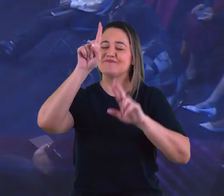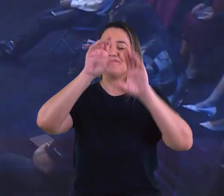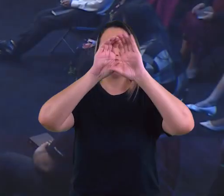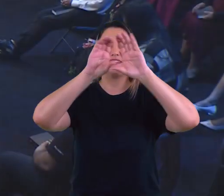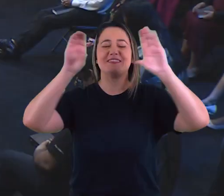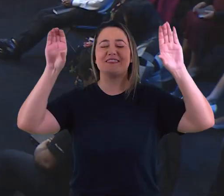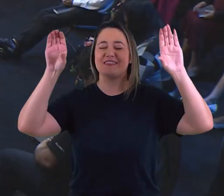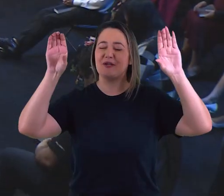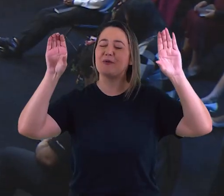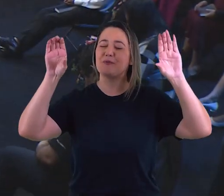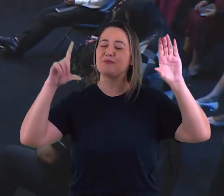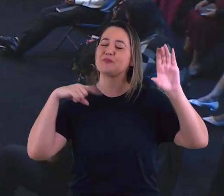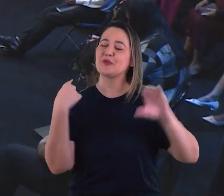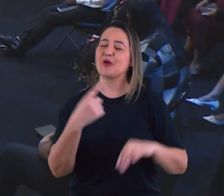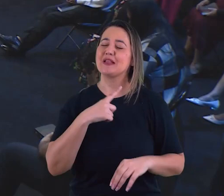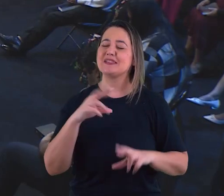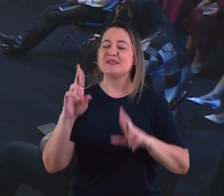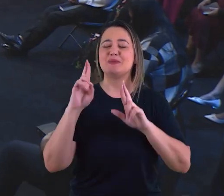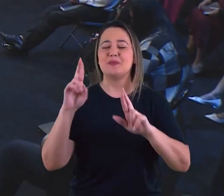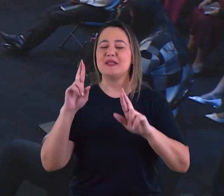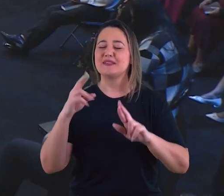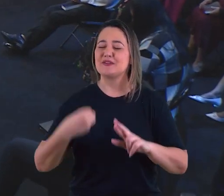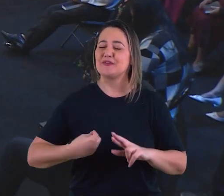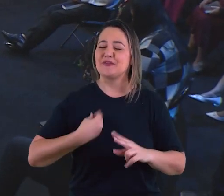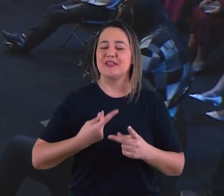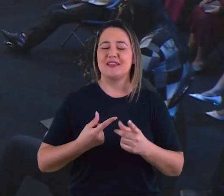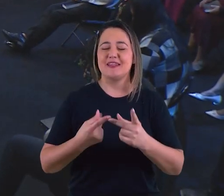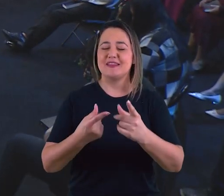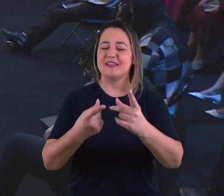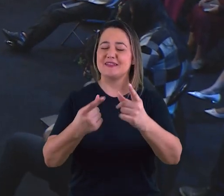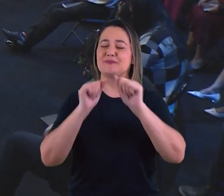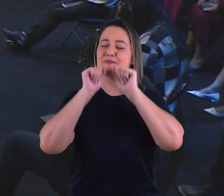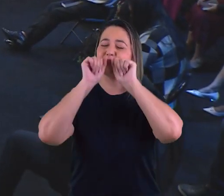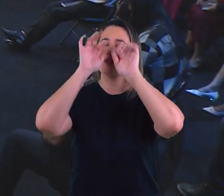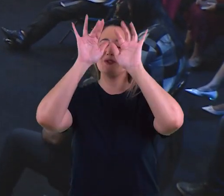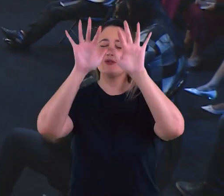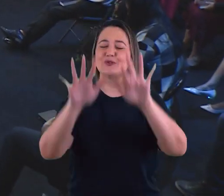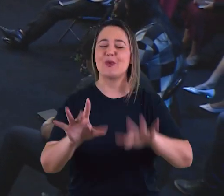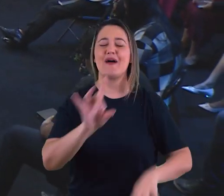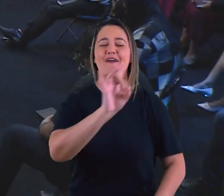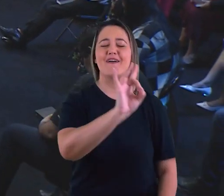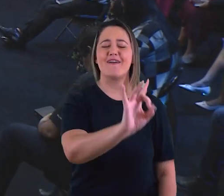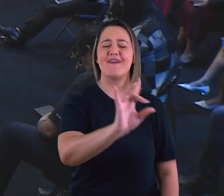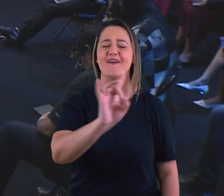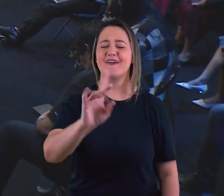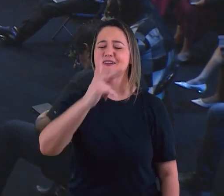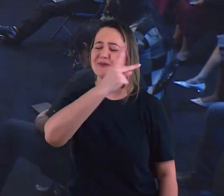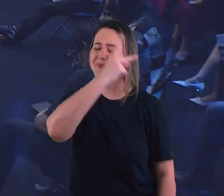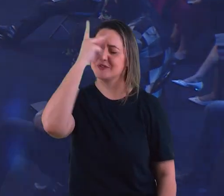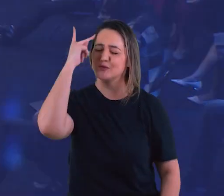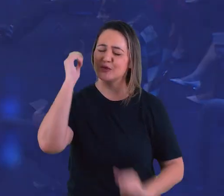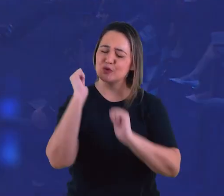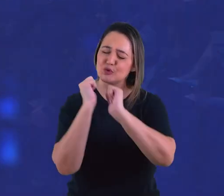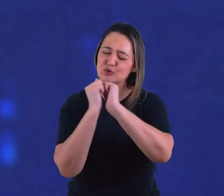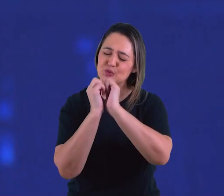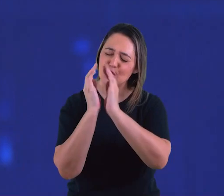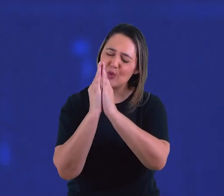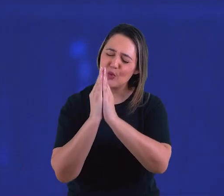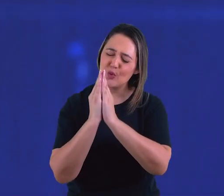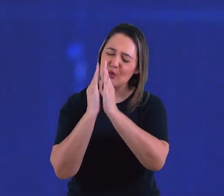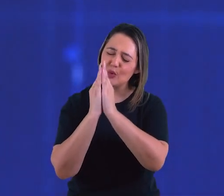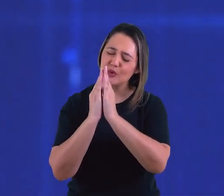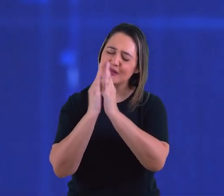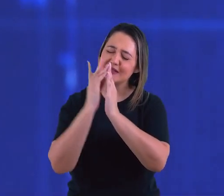céu. Obrigado porque temos a esperança da eternidade. Abençoa, Pai, cada pessoa que ora comigo neste